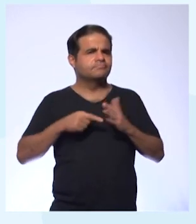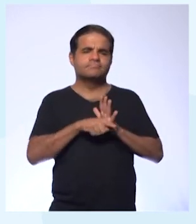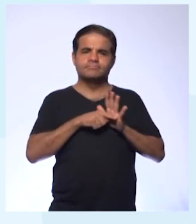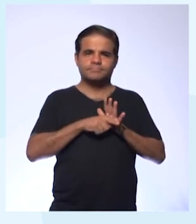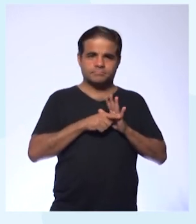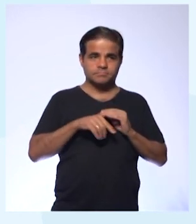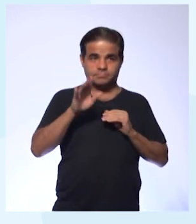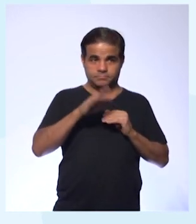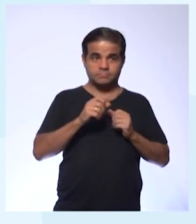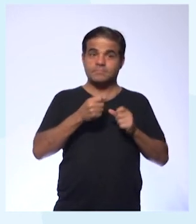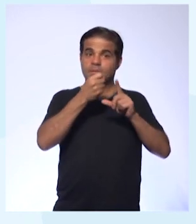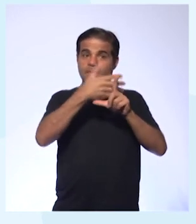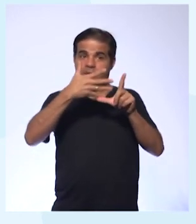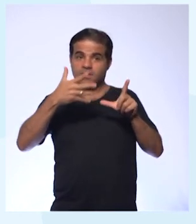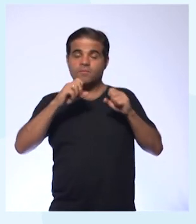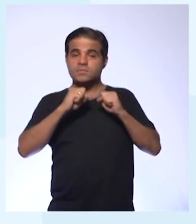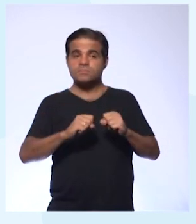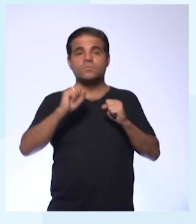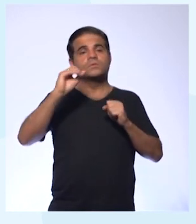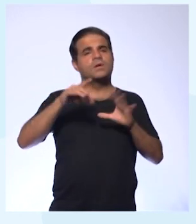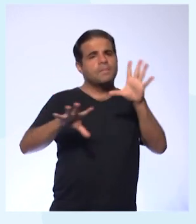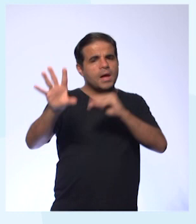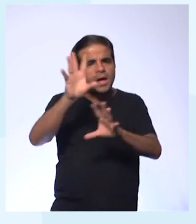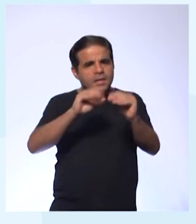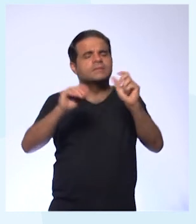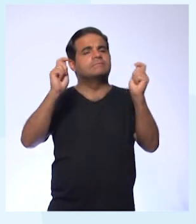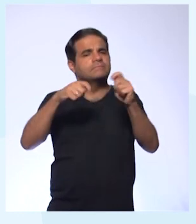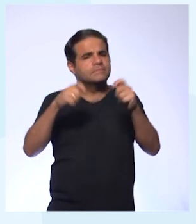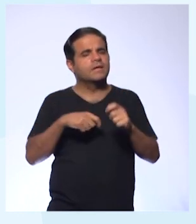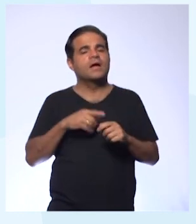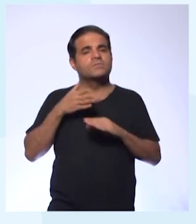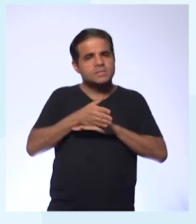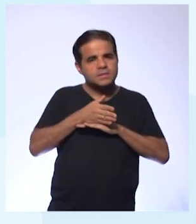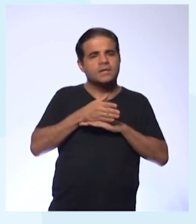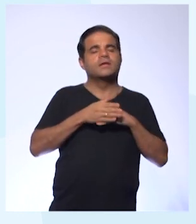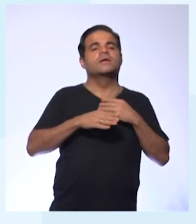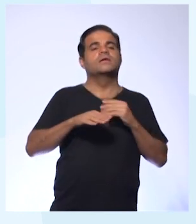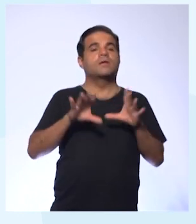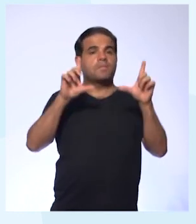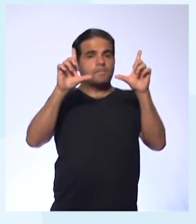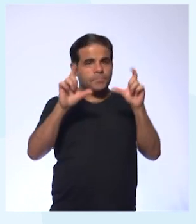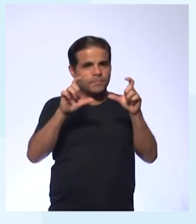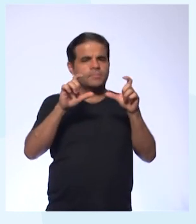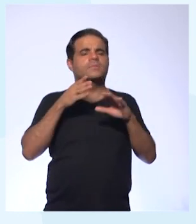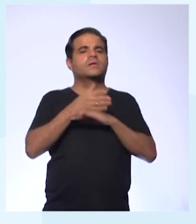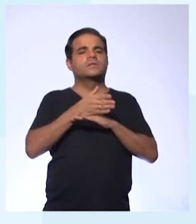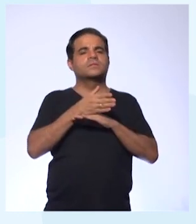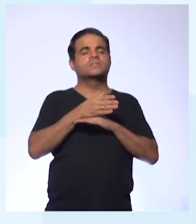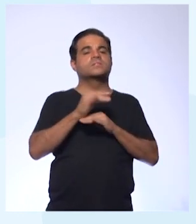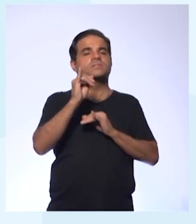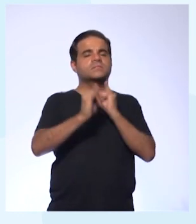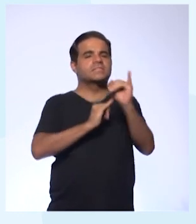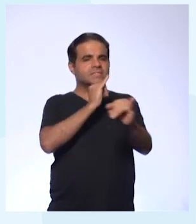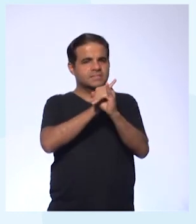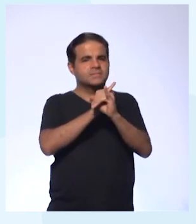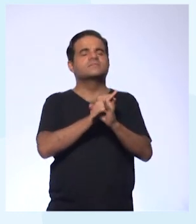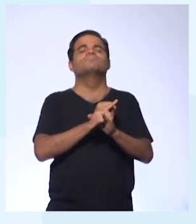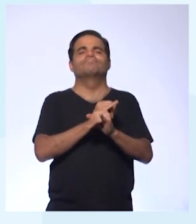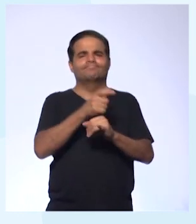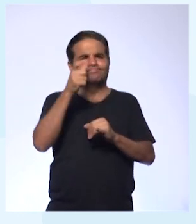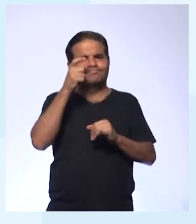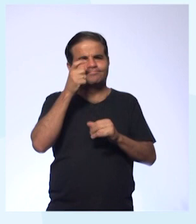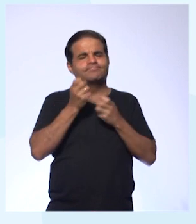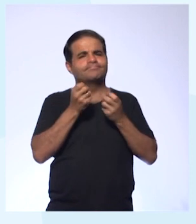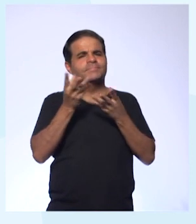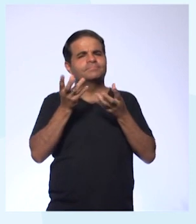e é uma plataforma que vocês podem operar e manusear elas, tá? Então vocês printem a tela, entrem nesse site, que vocês vão ter